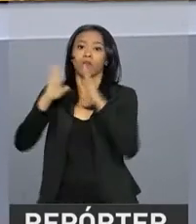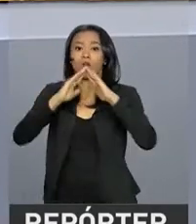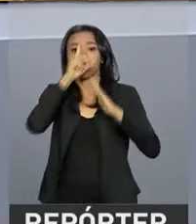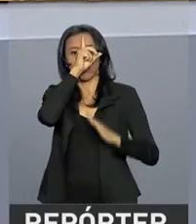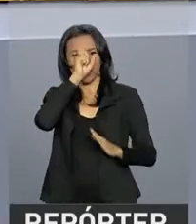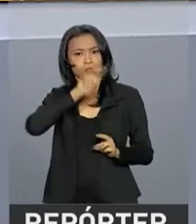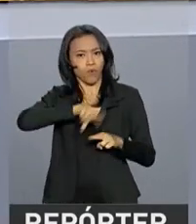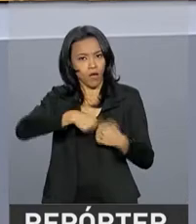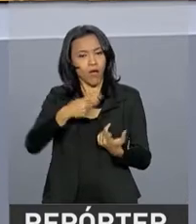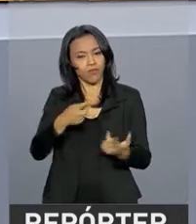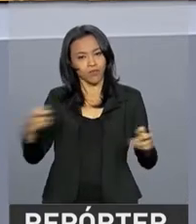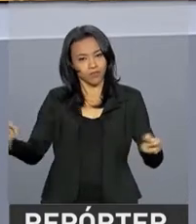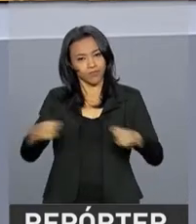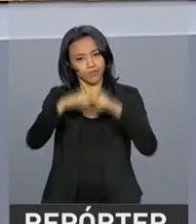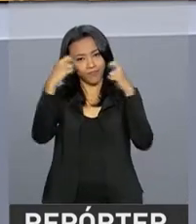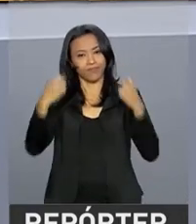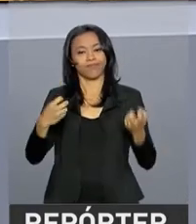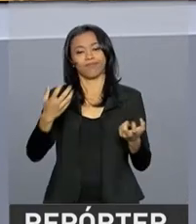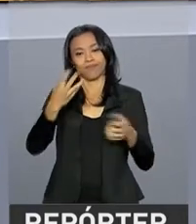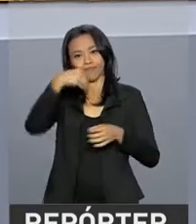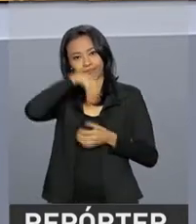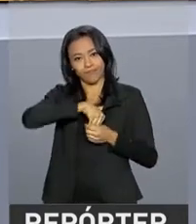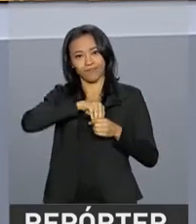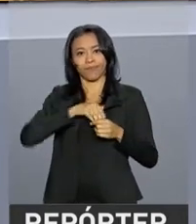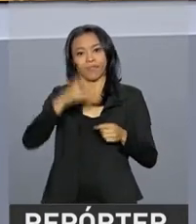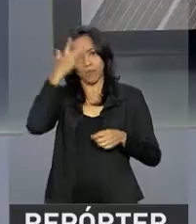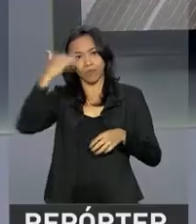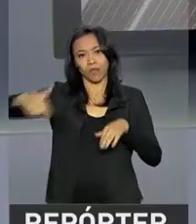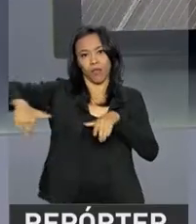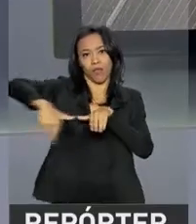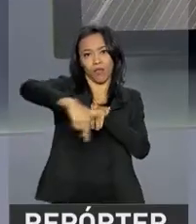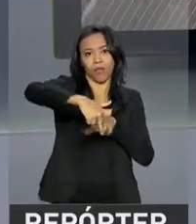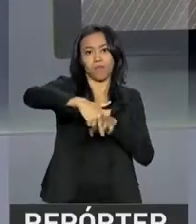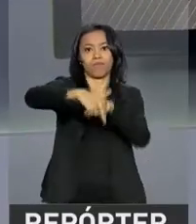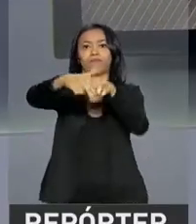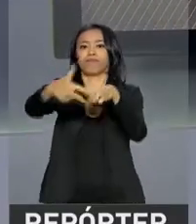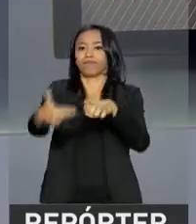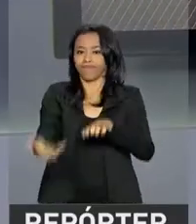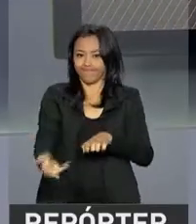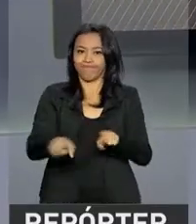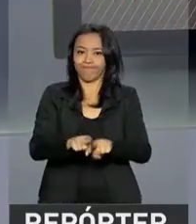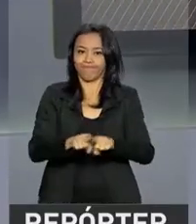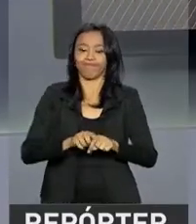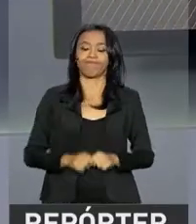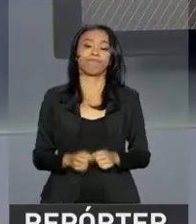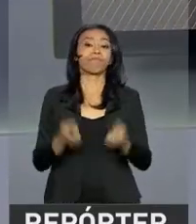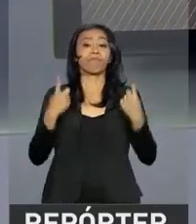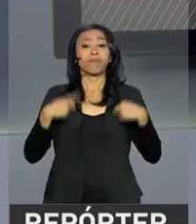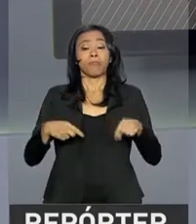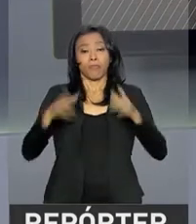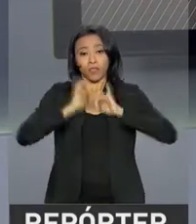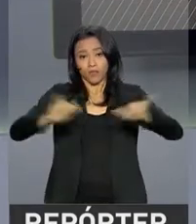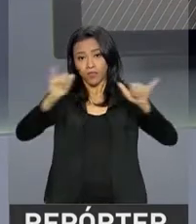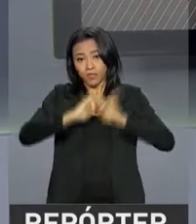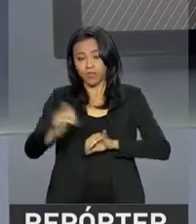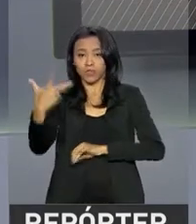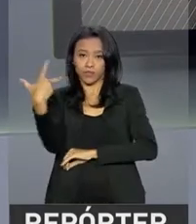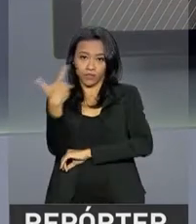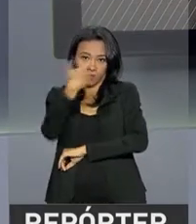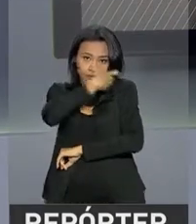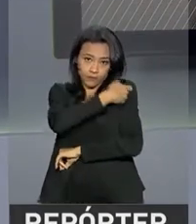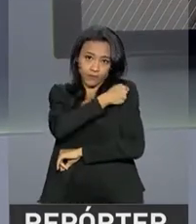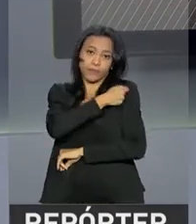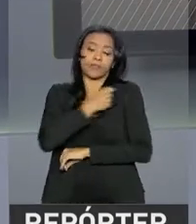acidentes envolvendo condutores passageiros e pedestres a campanha nacional de vacinação contra a gripe termina nesta